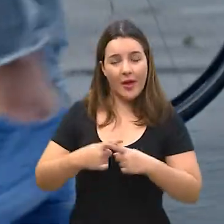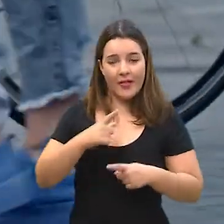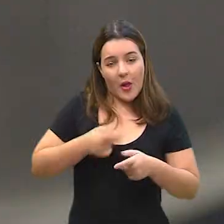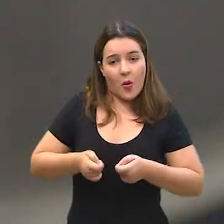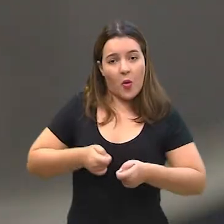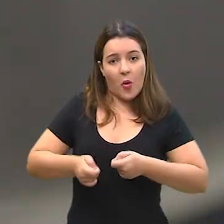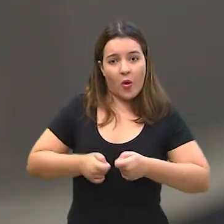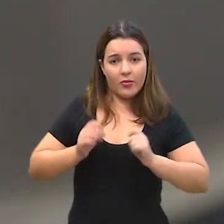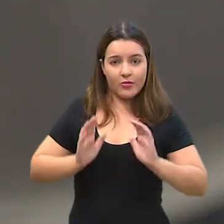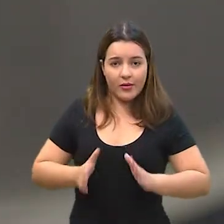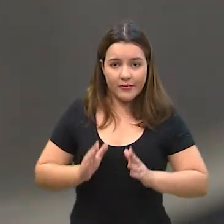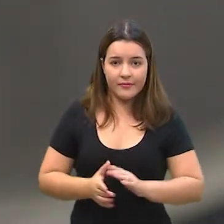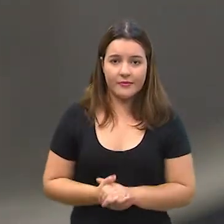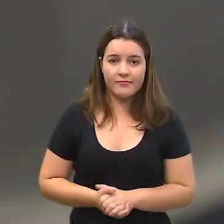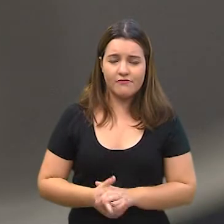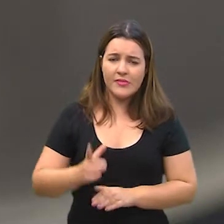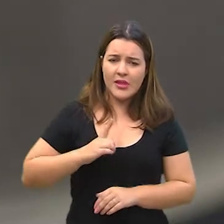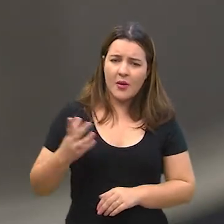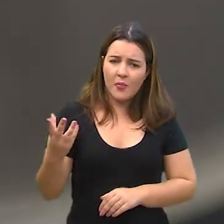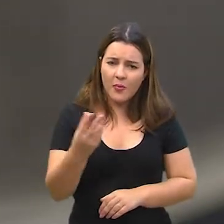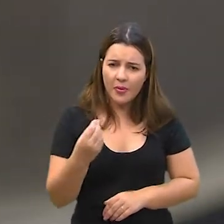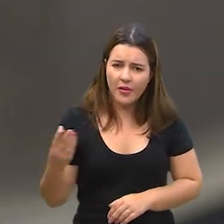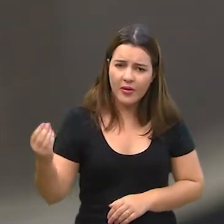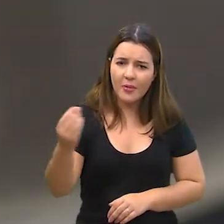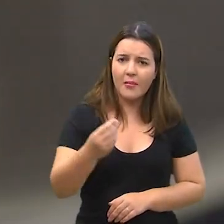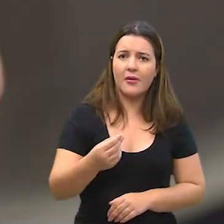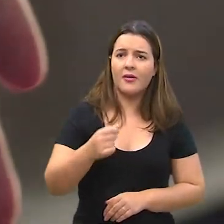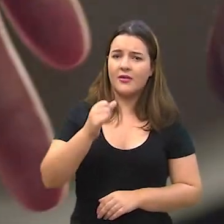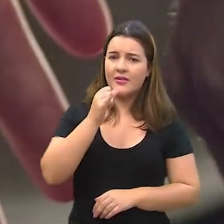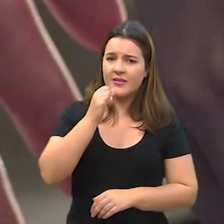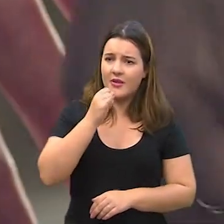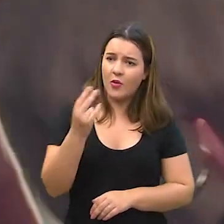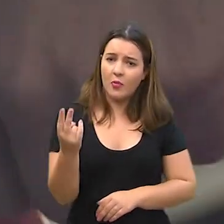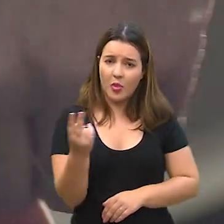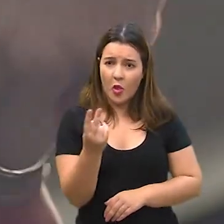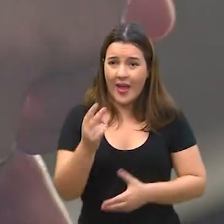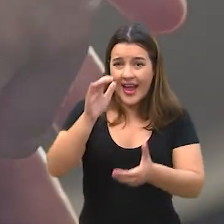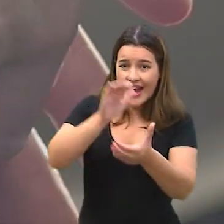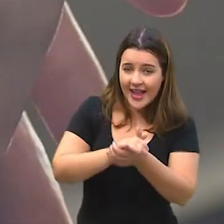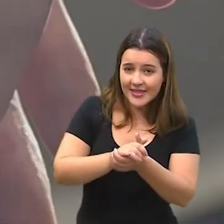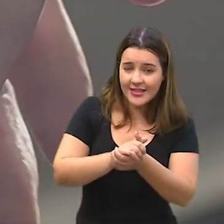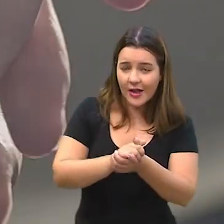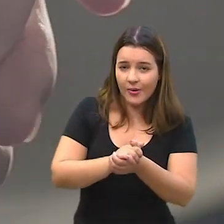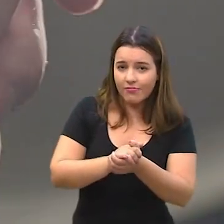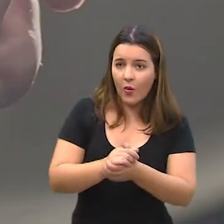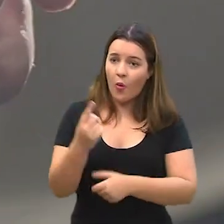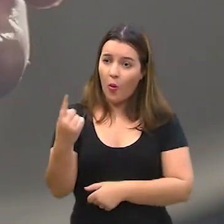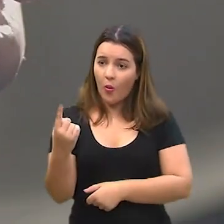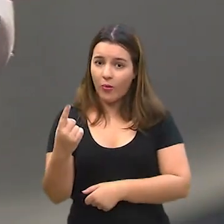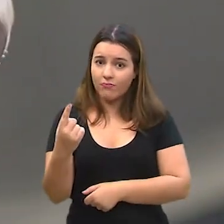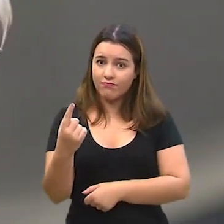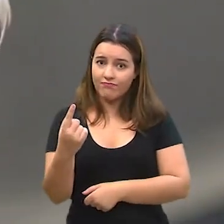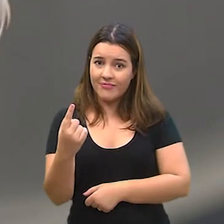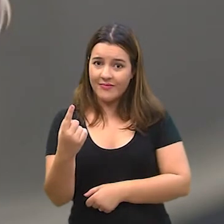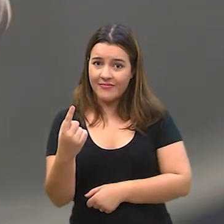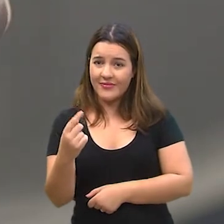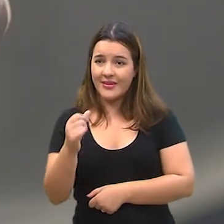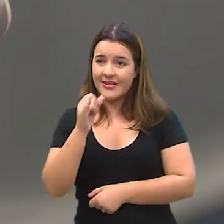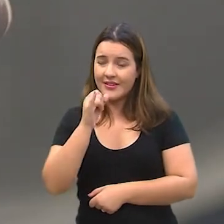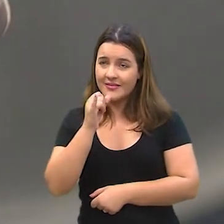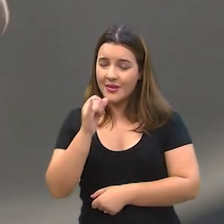Exato. A gente, assim, nos hospitais que eu trabalho, a gente sempre tem, infelizmente, né, pacientes internados com AIDS,